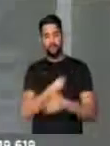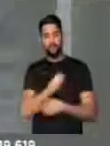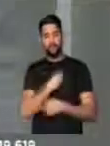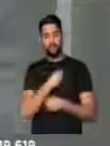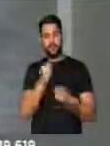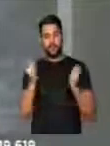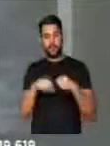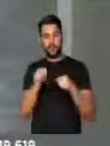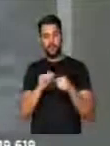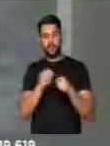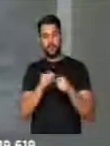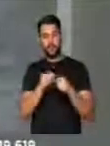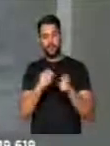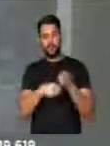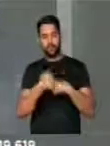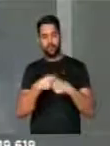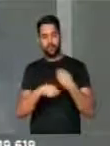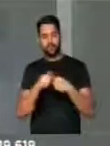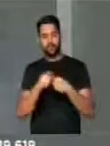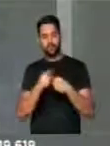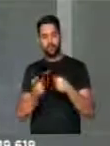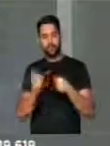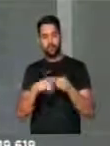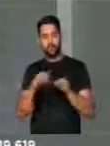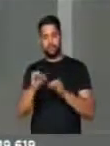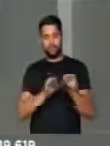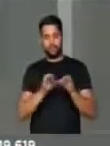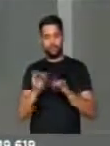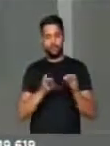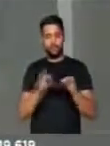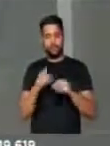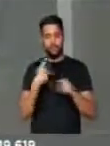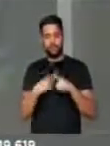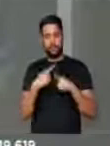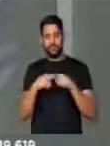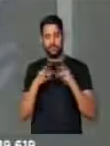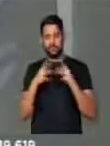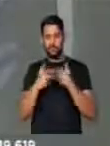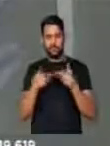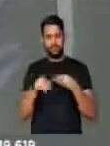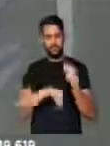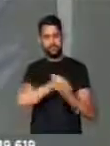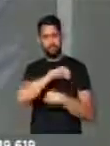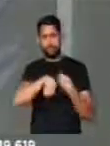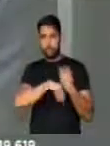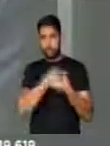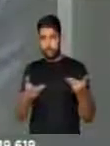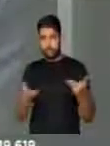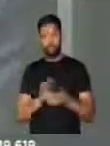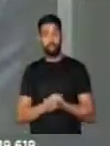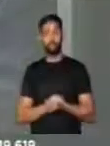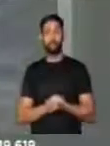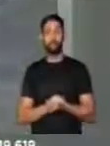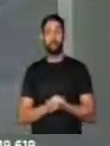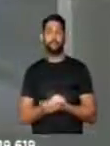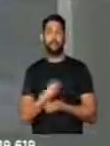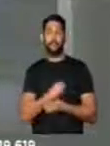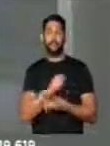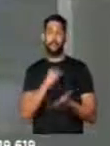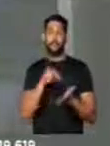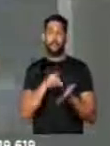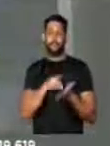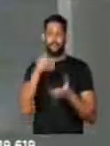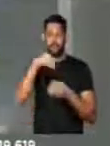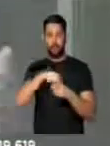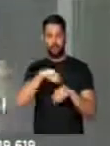para fazer com que a economia se rearrume, porque está totalmente desorganizada. E é exatamente